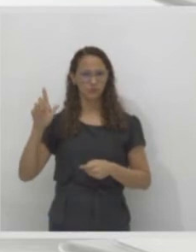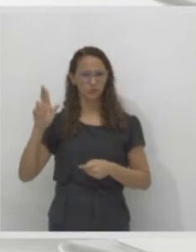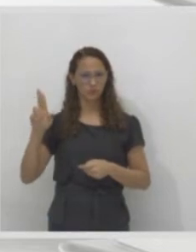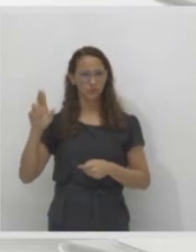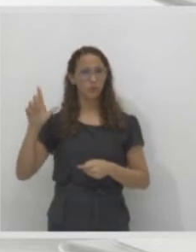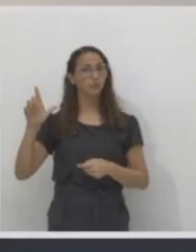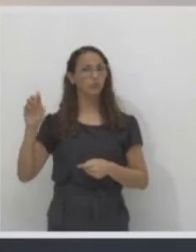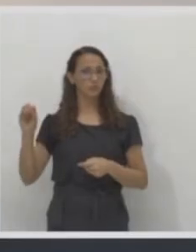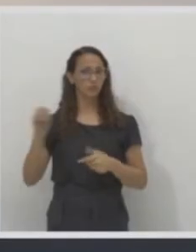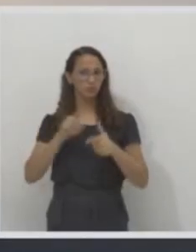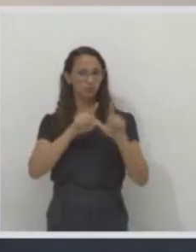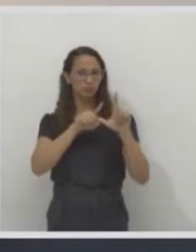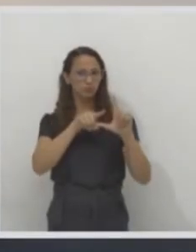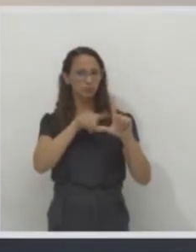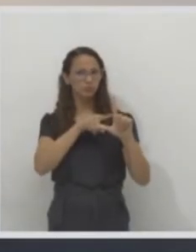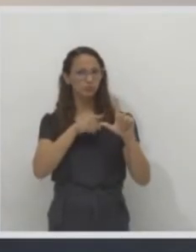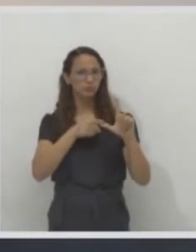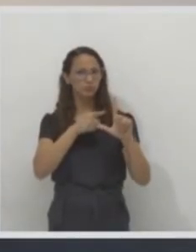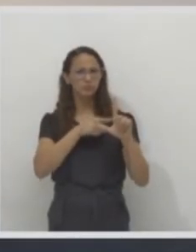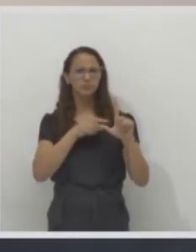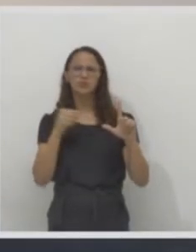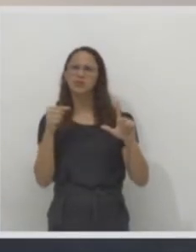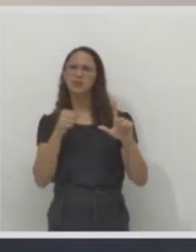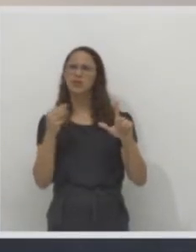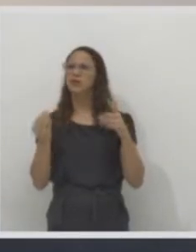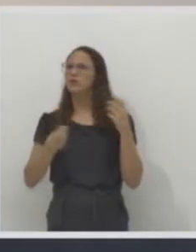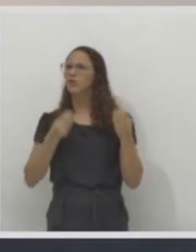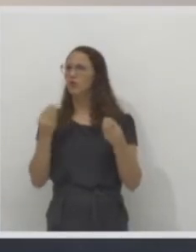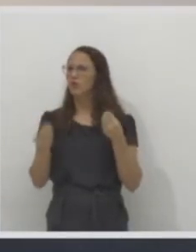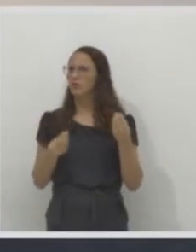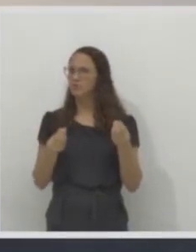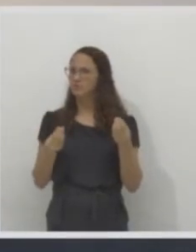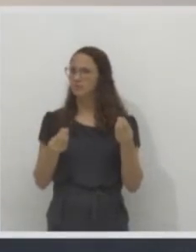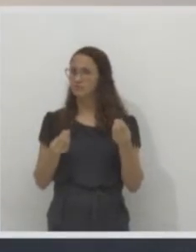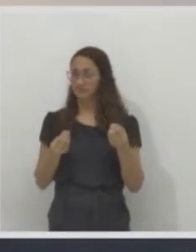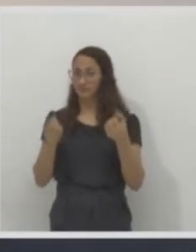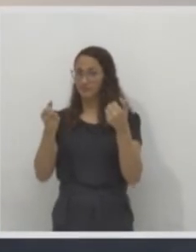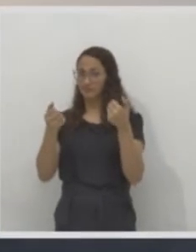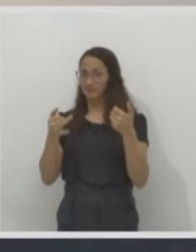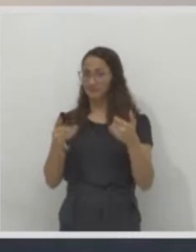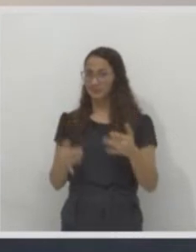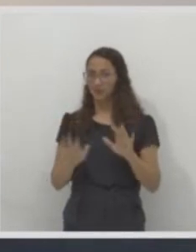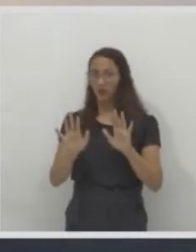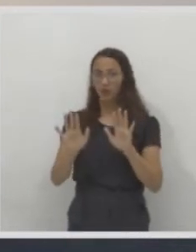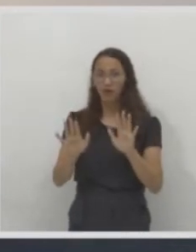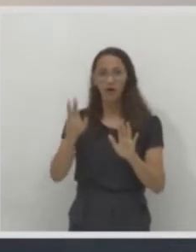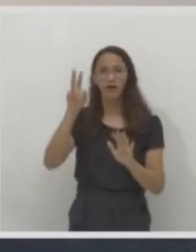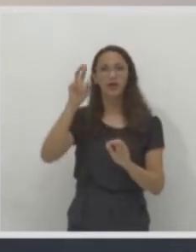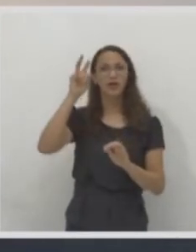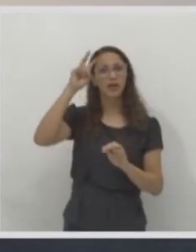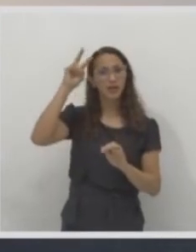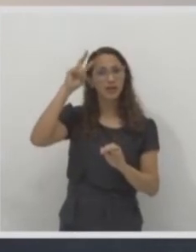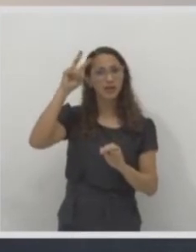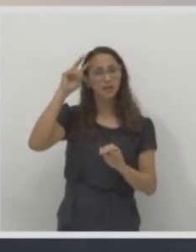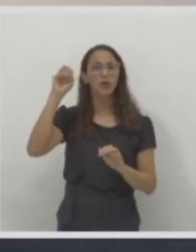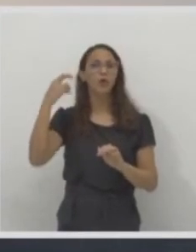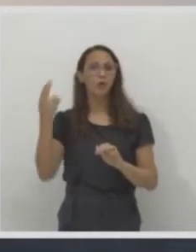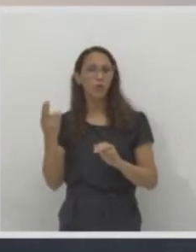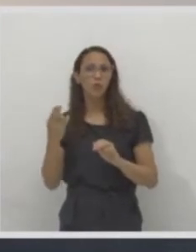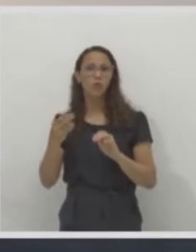para mim, que eu quero que vocês lembrem ou assistam a aula passada, a aula